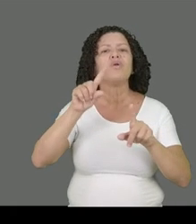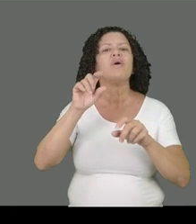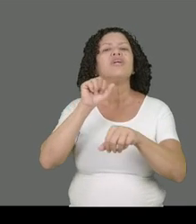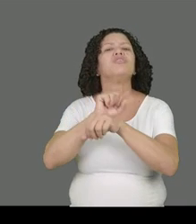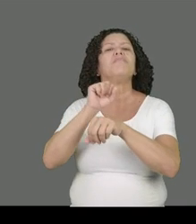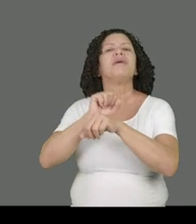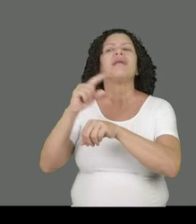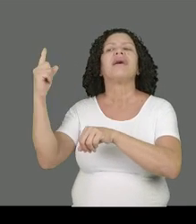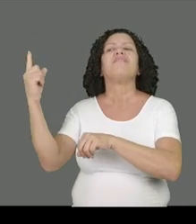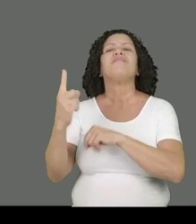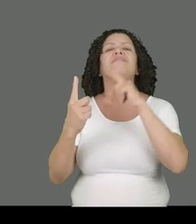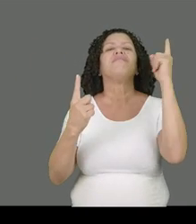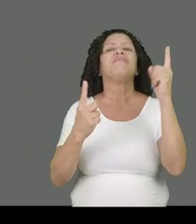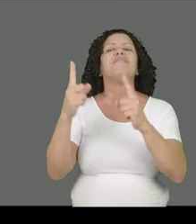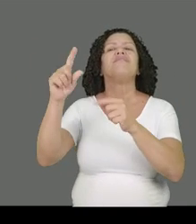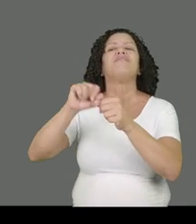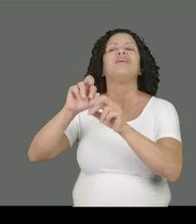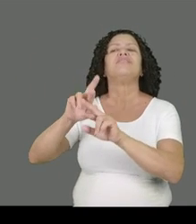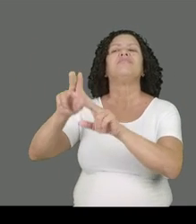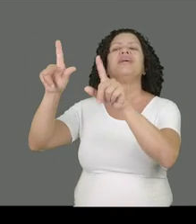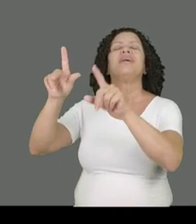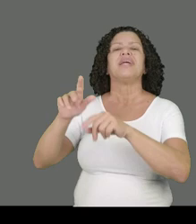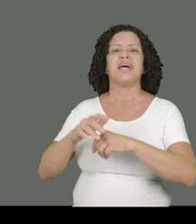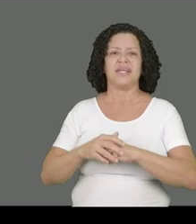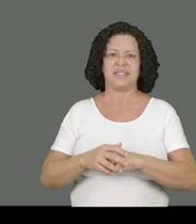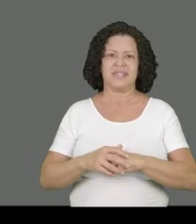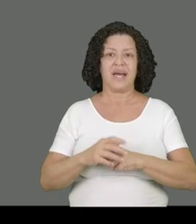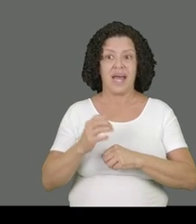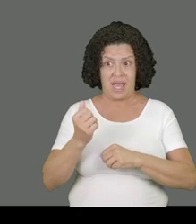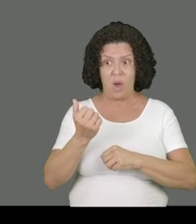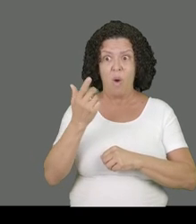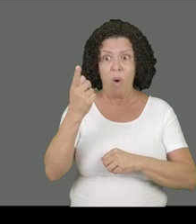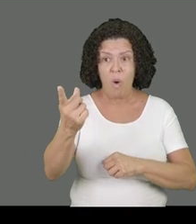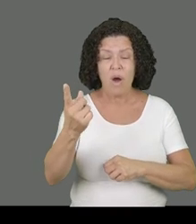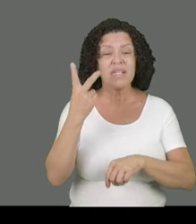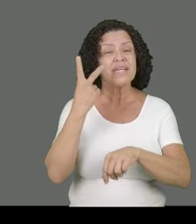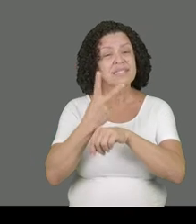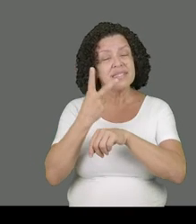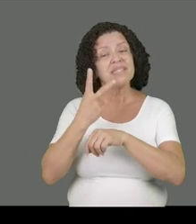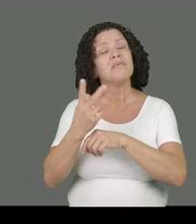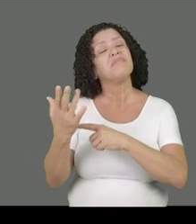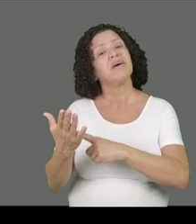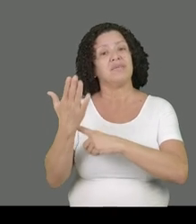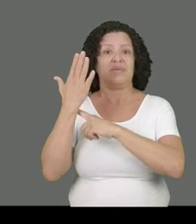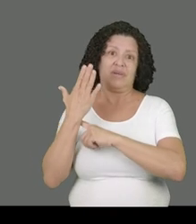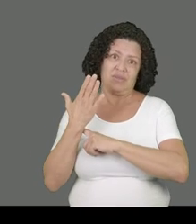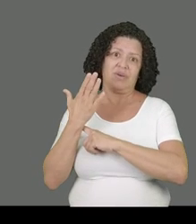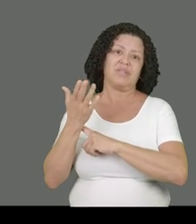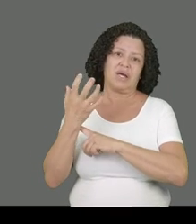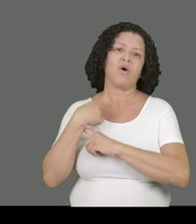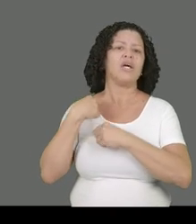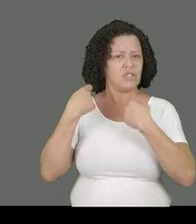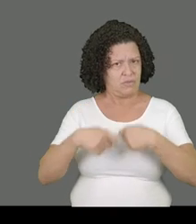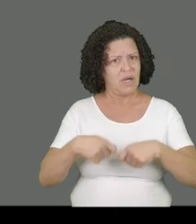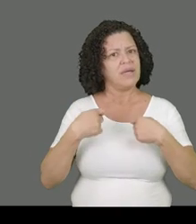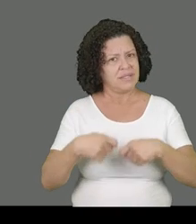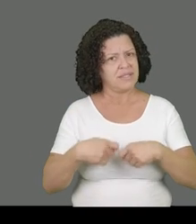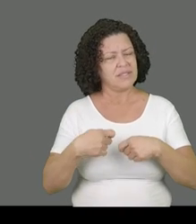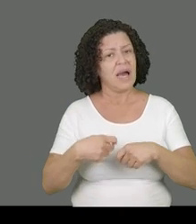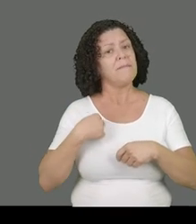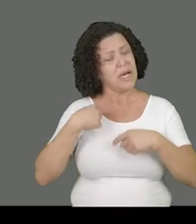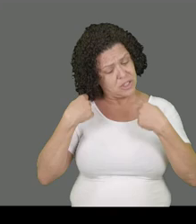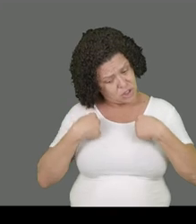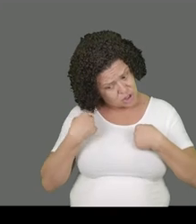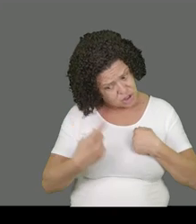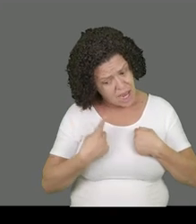é esperar que o outro faça diferente. O outro vai sempre procurar nos ajudar quando